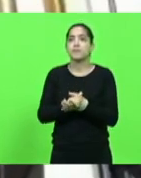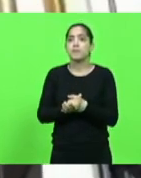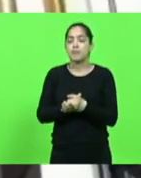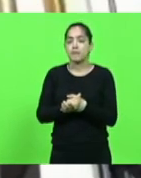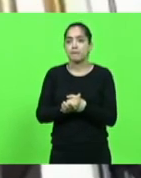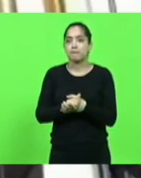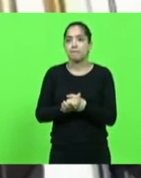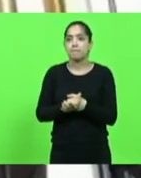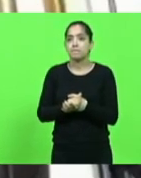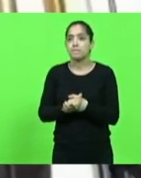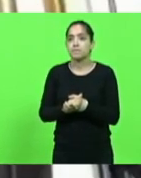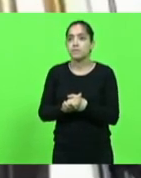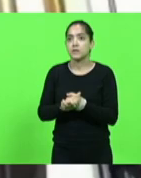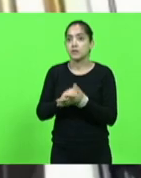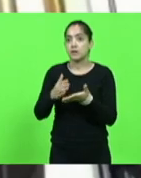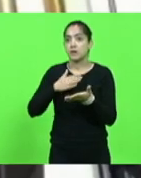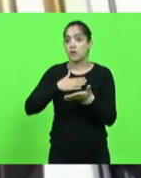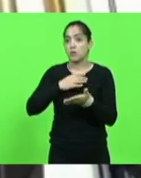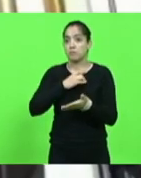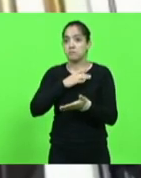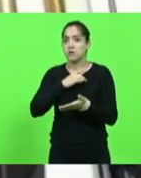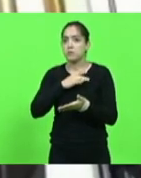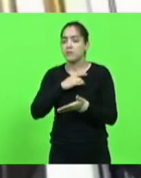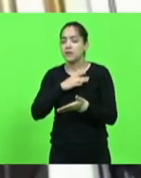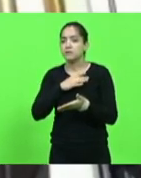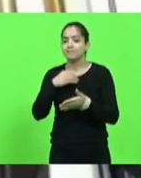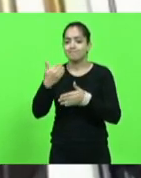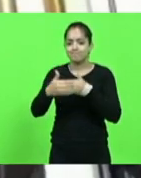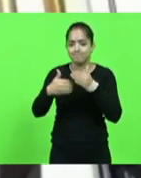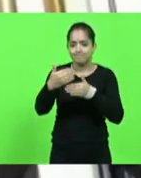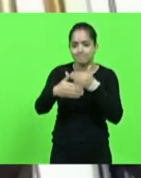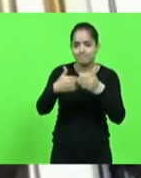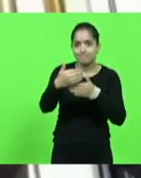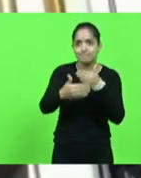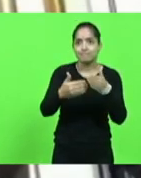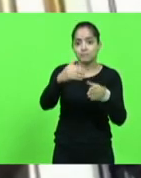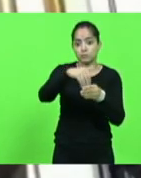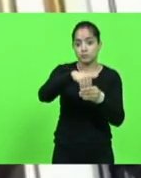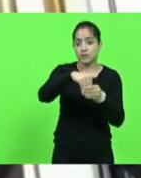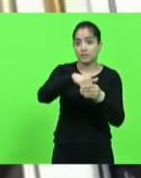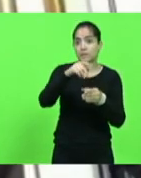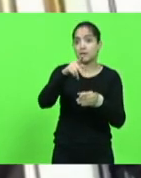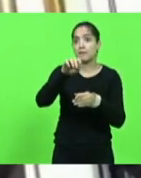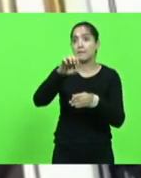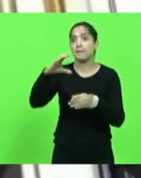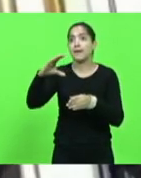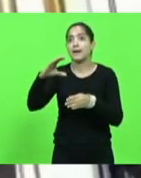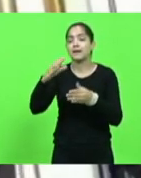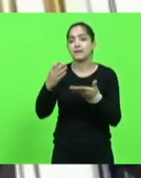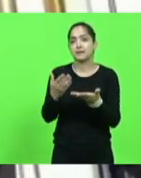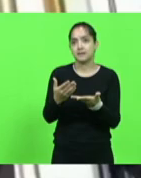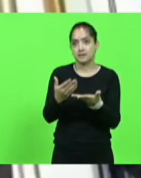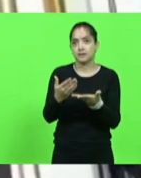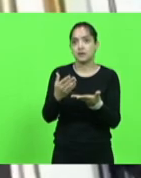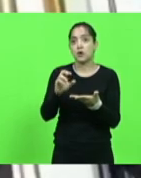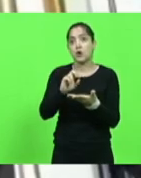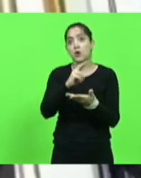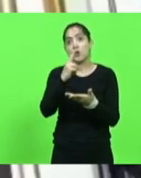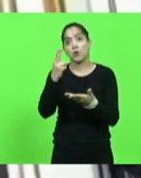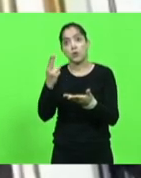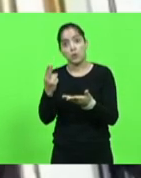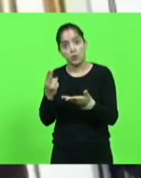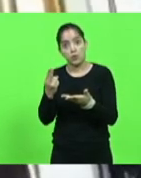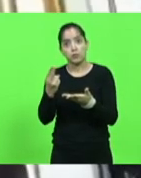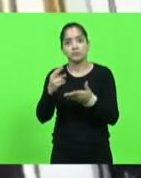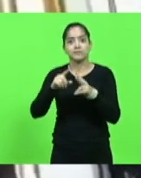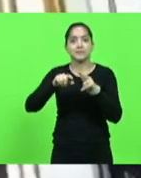contexto, porque o meu medo é que se acontece um processo desse daí numa votação de uma PEC, né, deputado de Sareta, ou da reforma